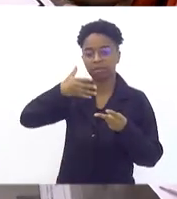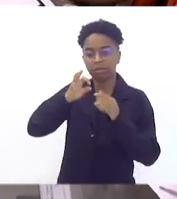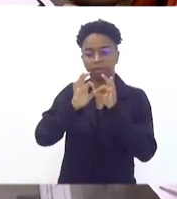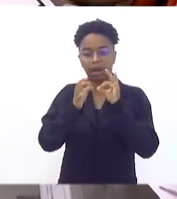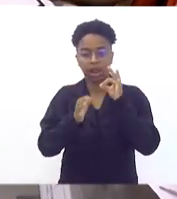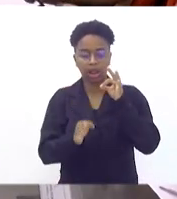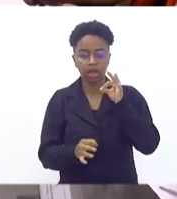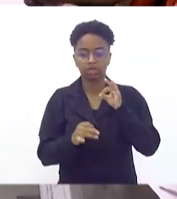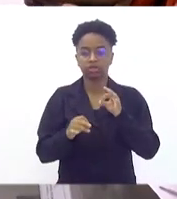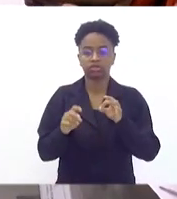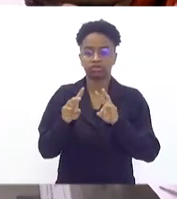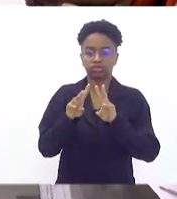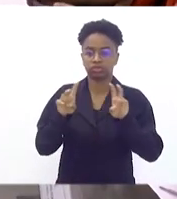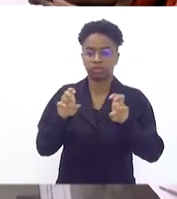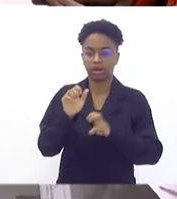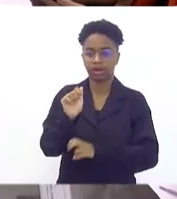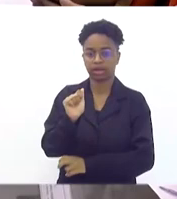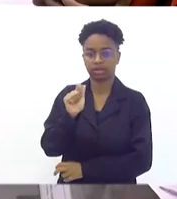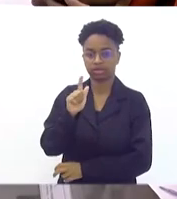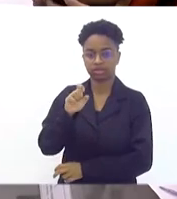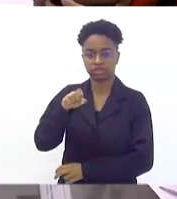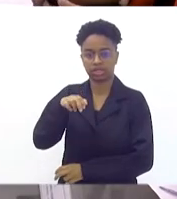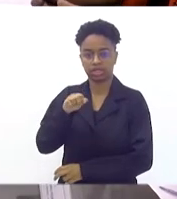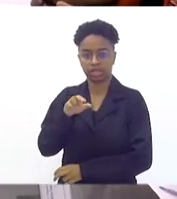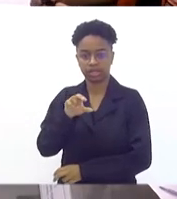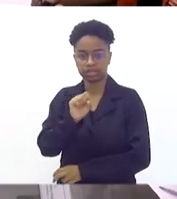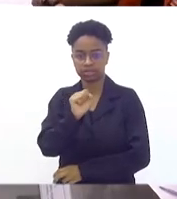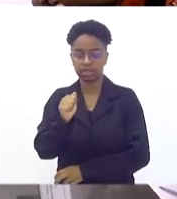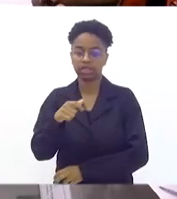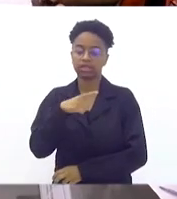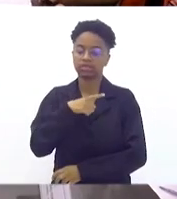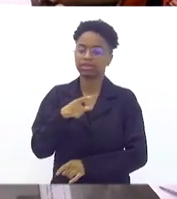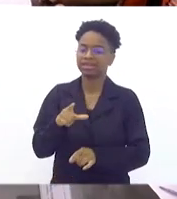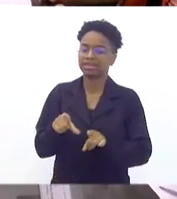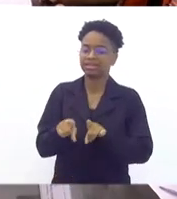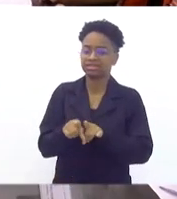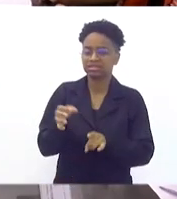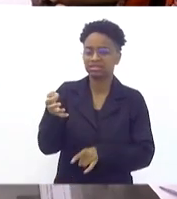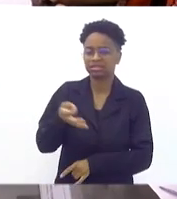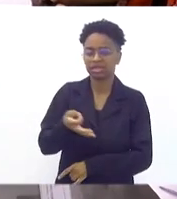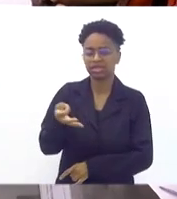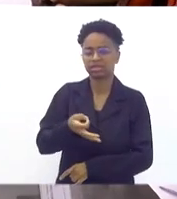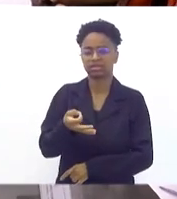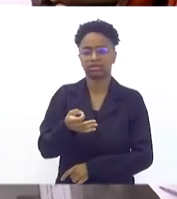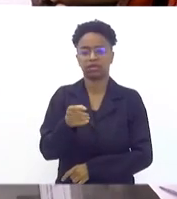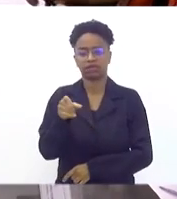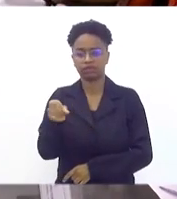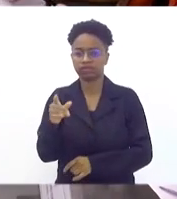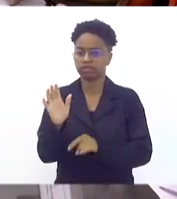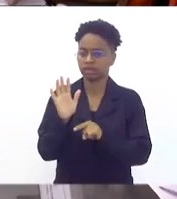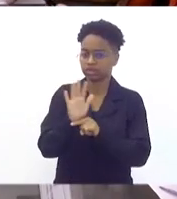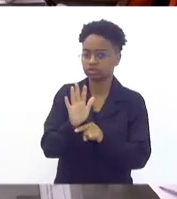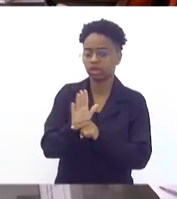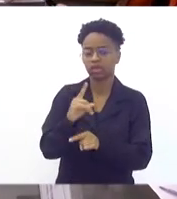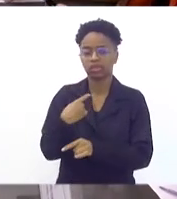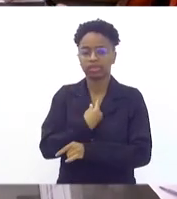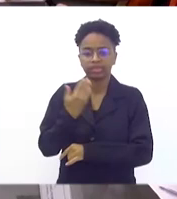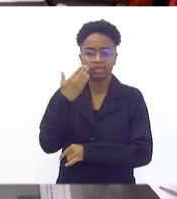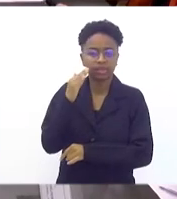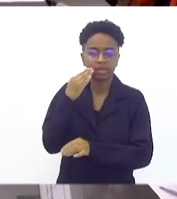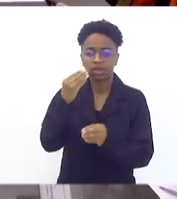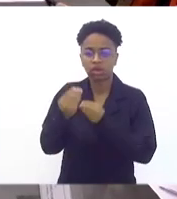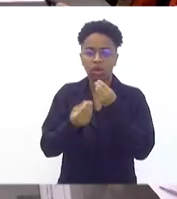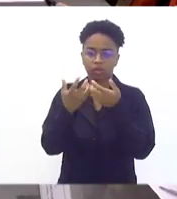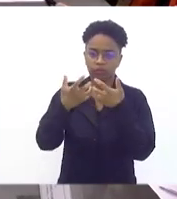tenho a mais absoluta convicção violência contribuirá para que nós possamos entender a quantas anda